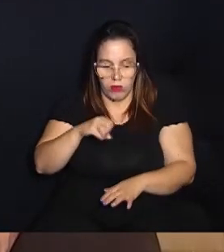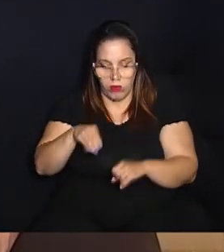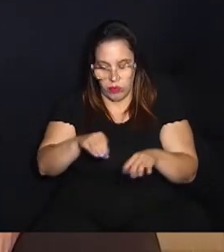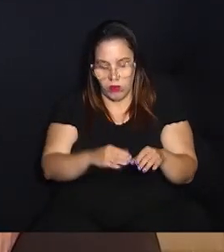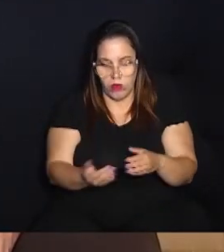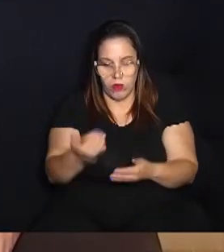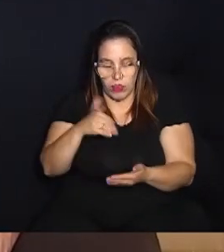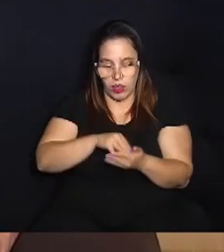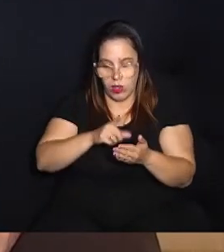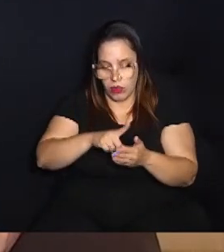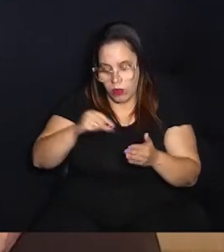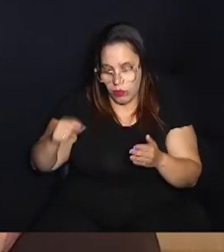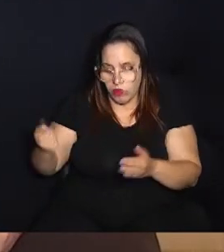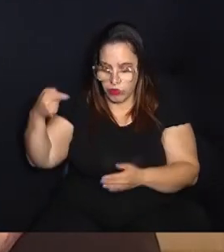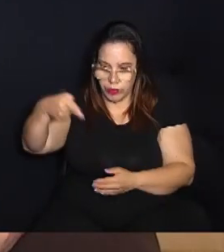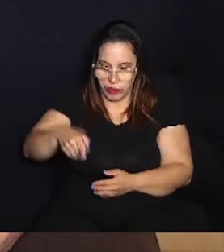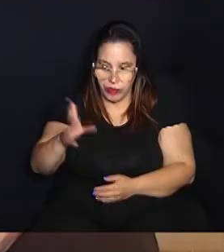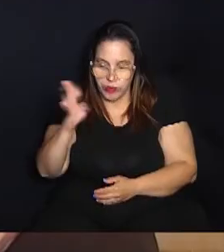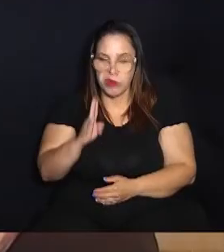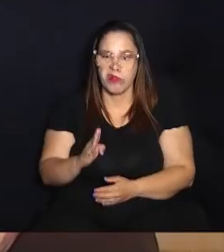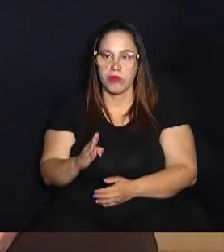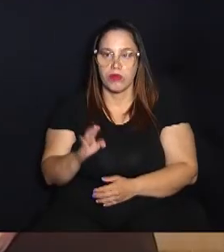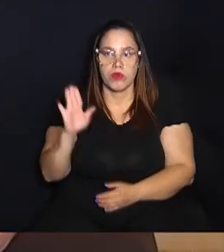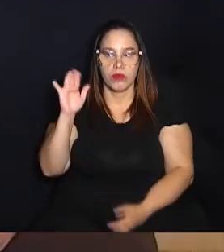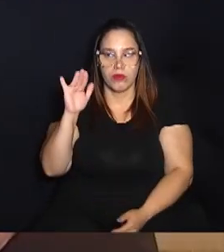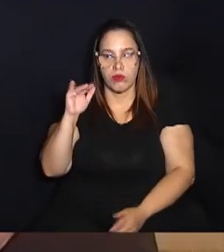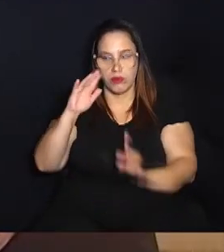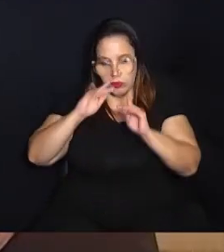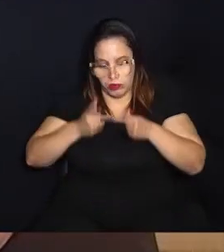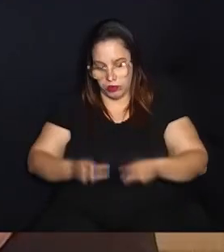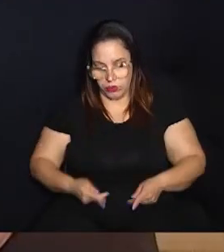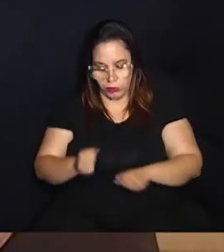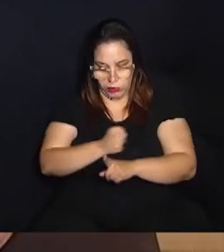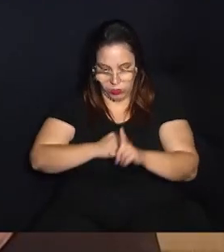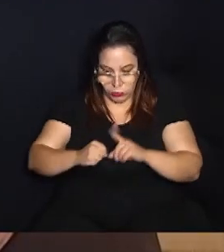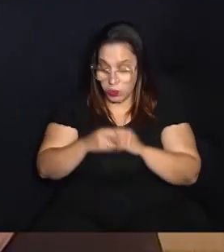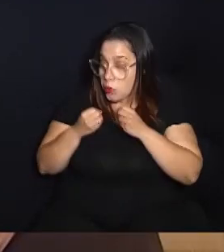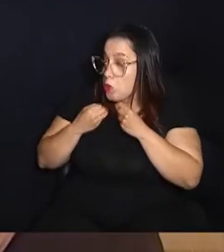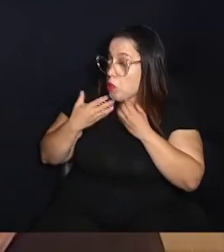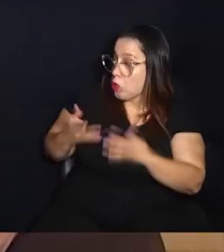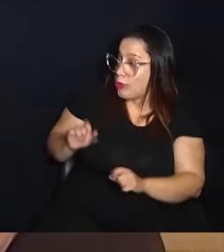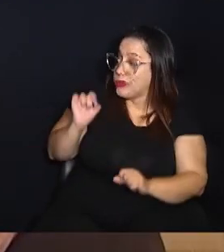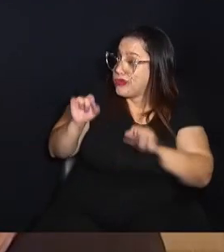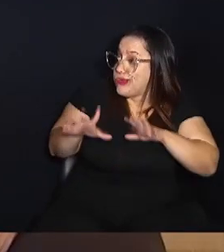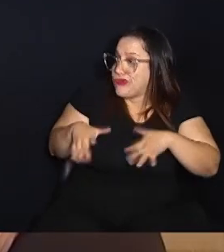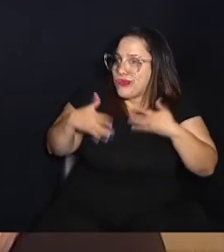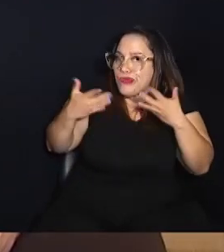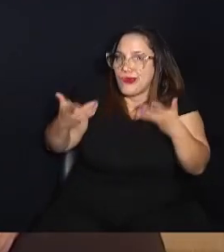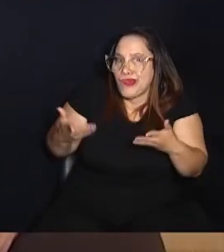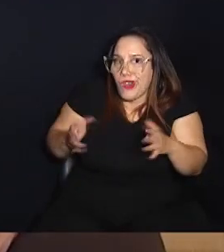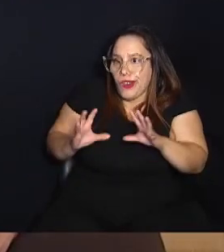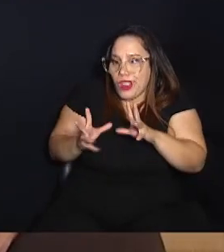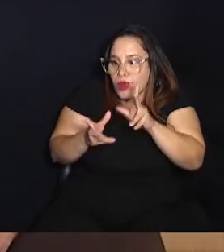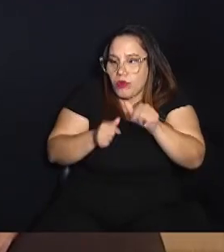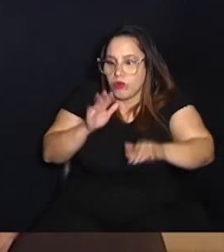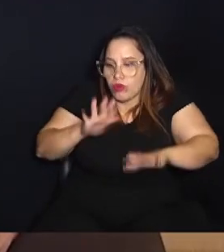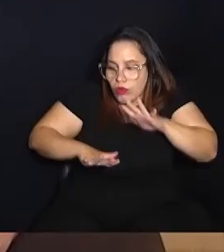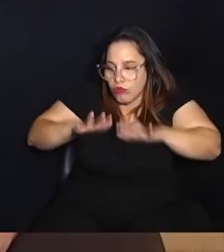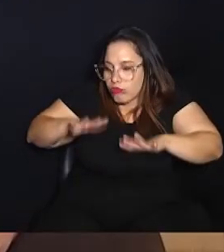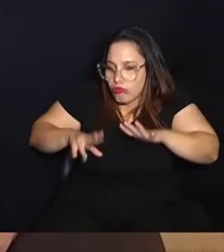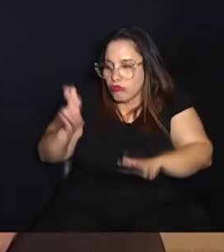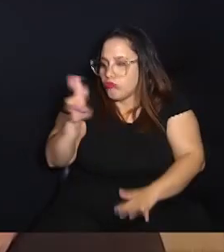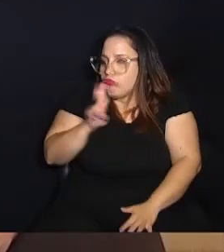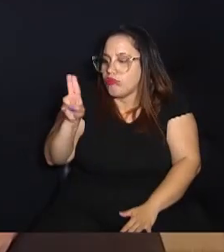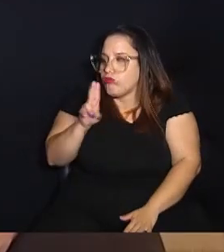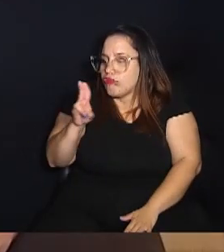fora do país, e também no campo das ciências humanas e sociais. Bom, o que seria, né, esse movimento